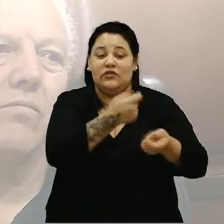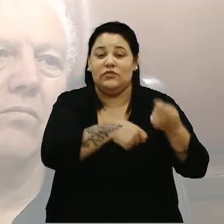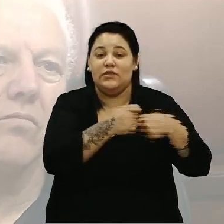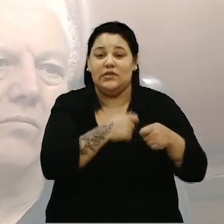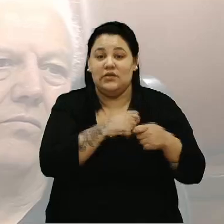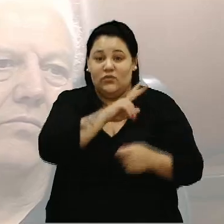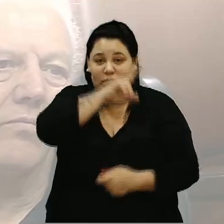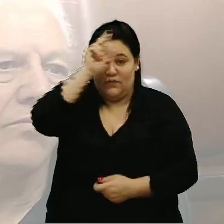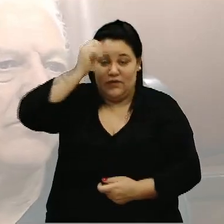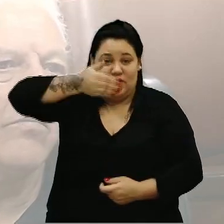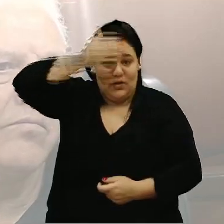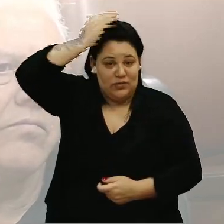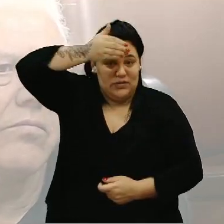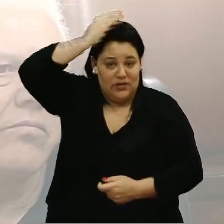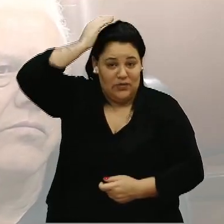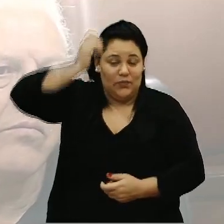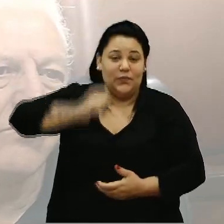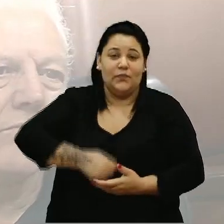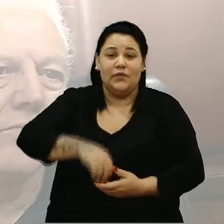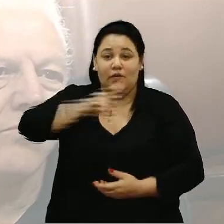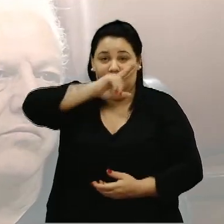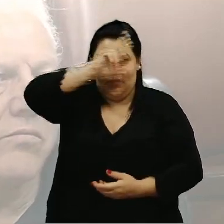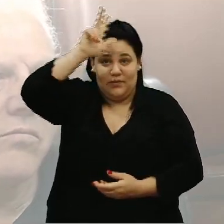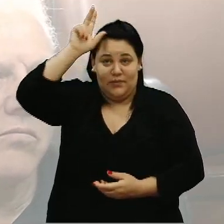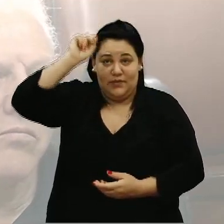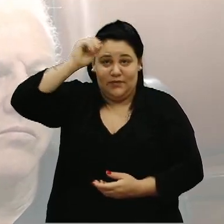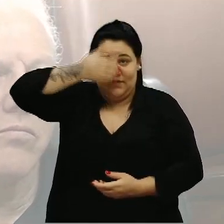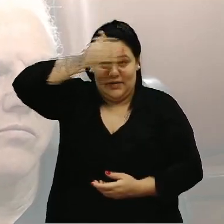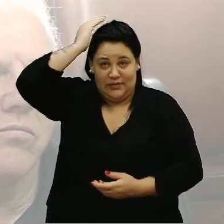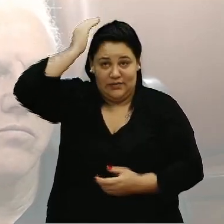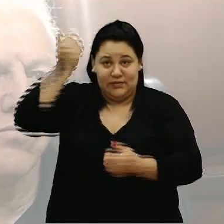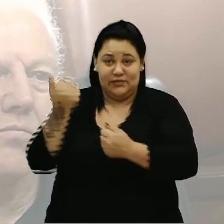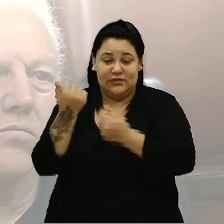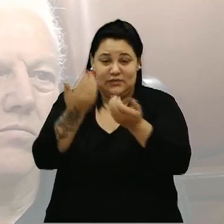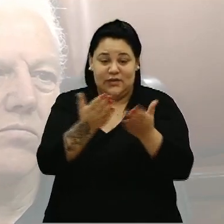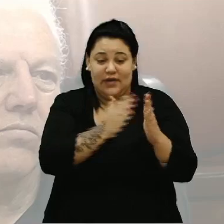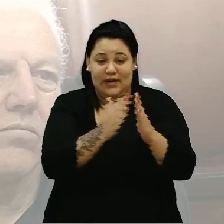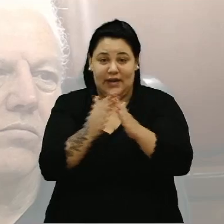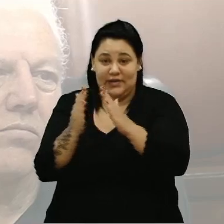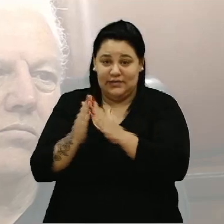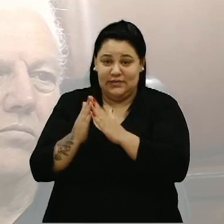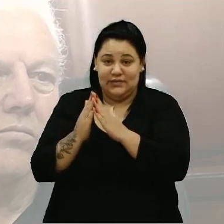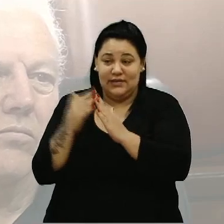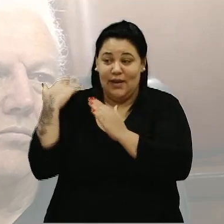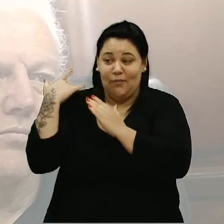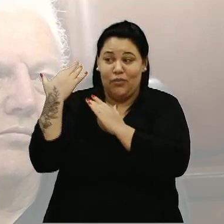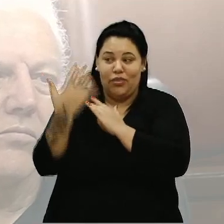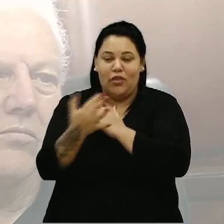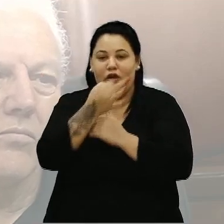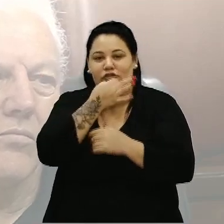Alceu, prefeito que mais entregou residências habitacionais na história de Caxias do Sul.